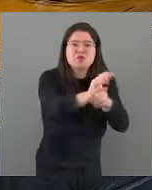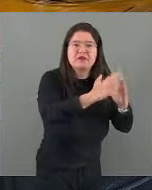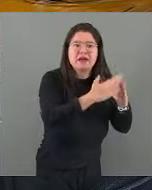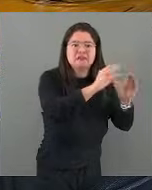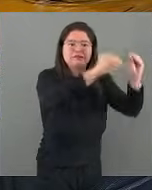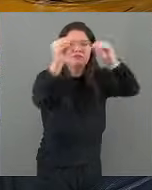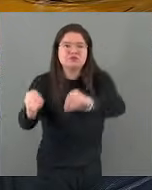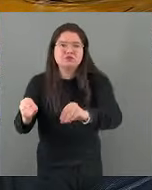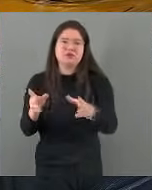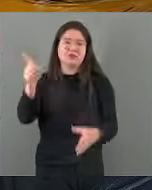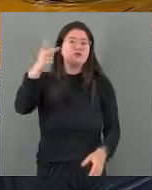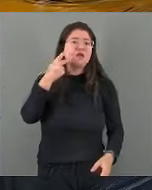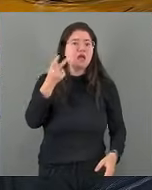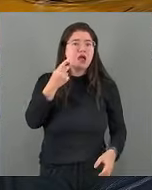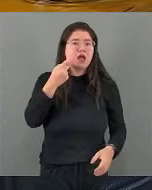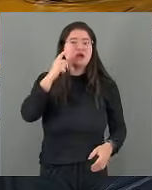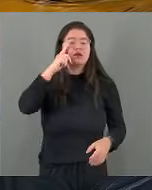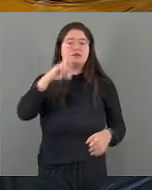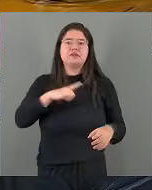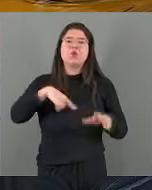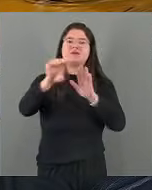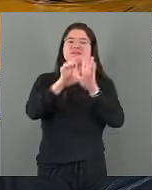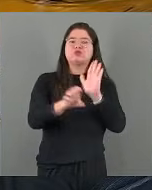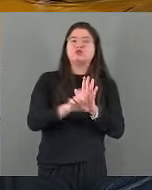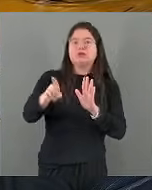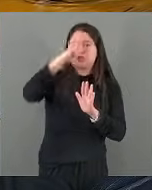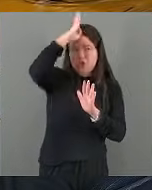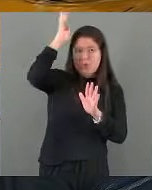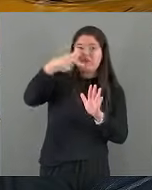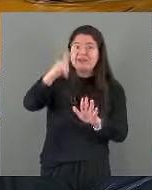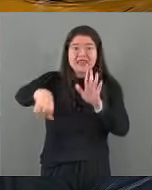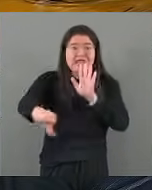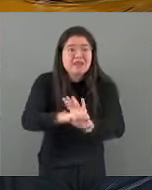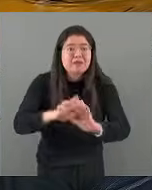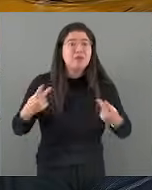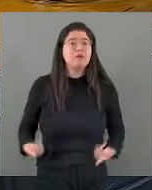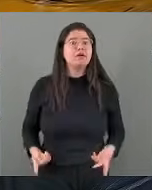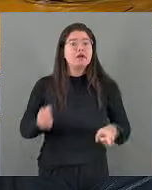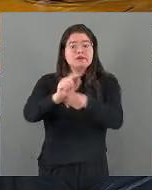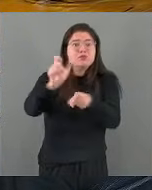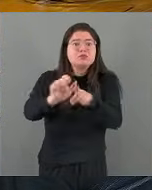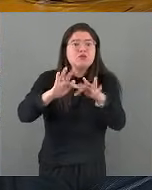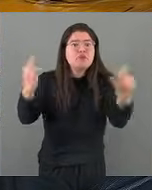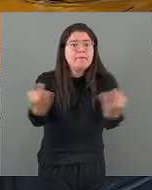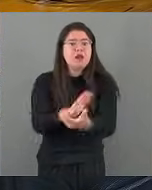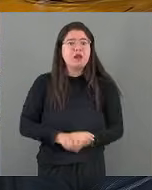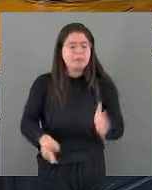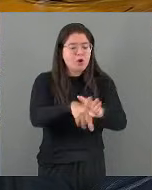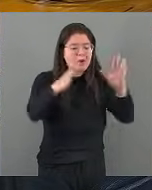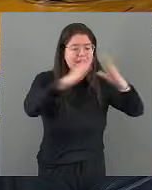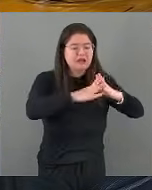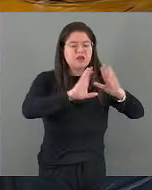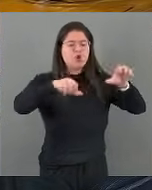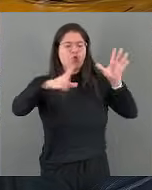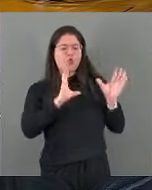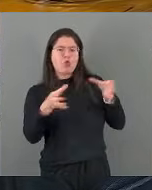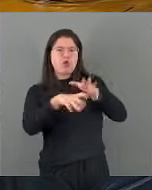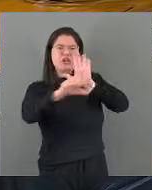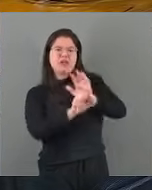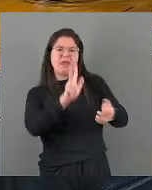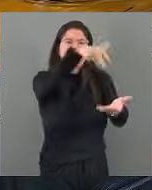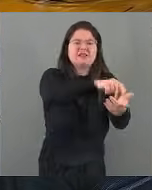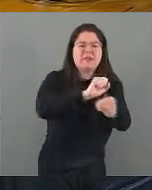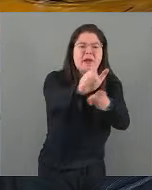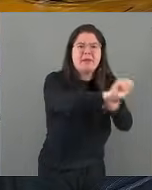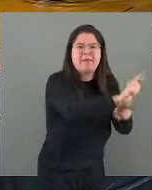Estatuto de Roma, está lá como crime de humanidade a expulsão de famílias de seu território. E está acontecendo a cada